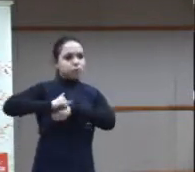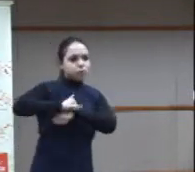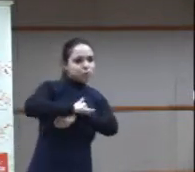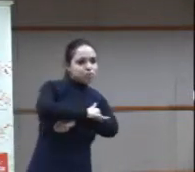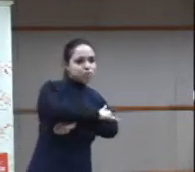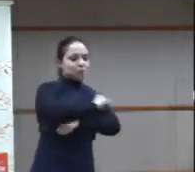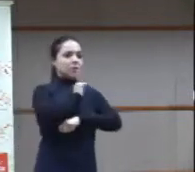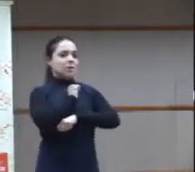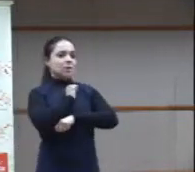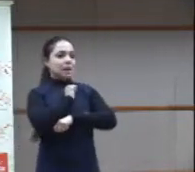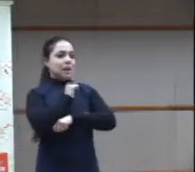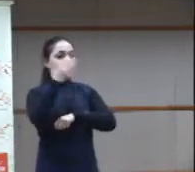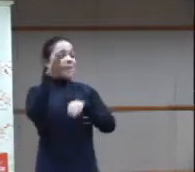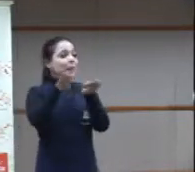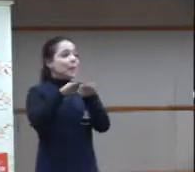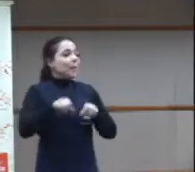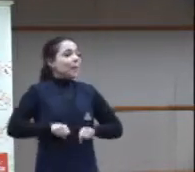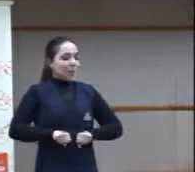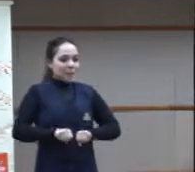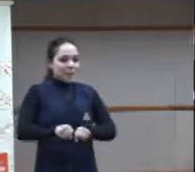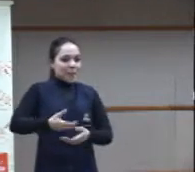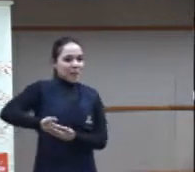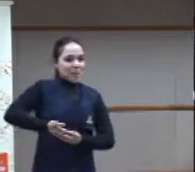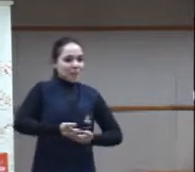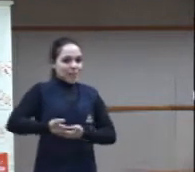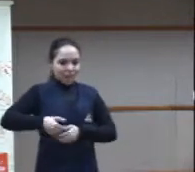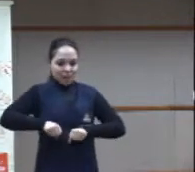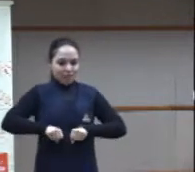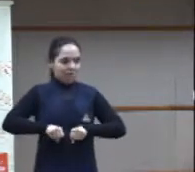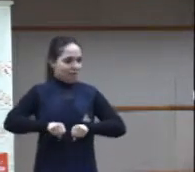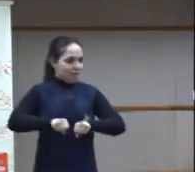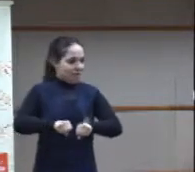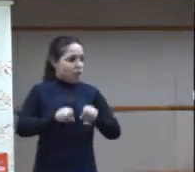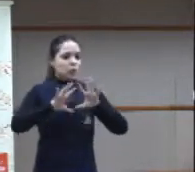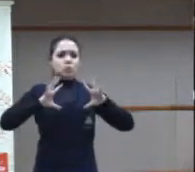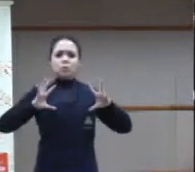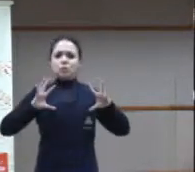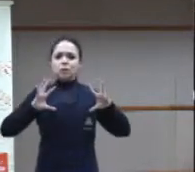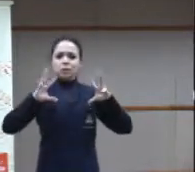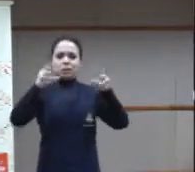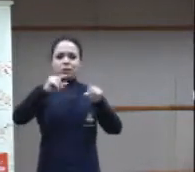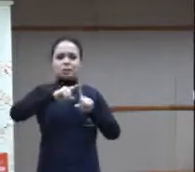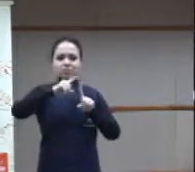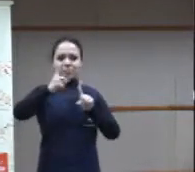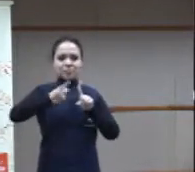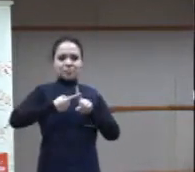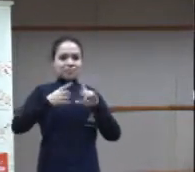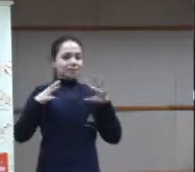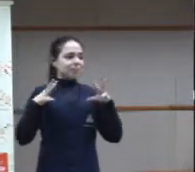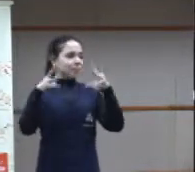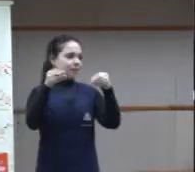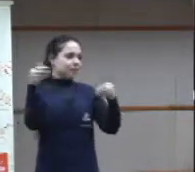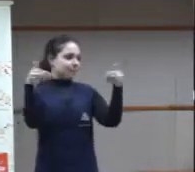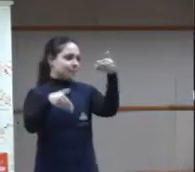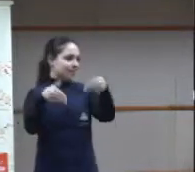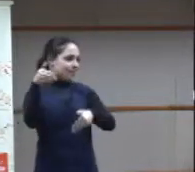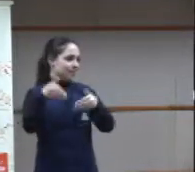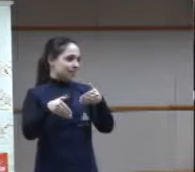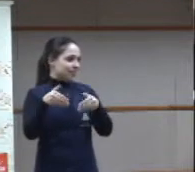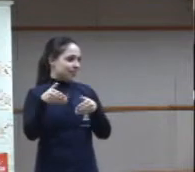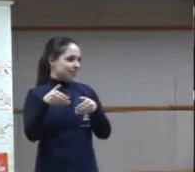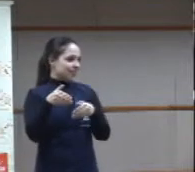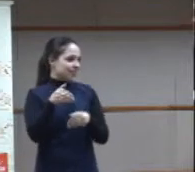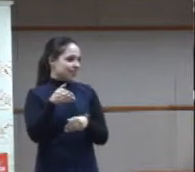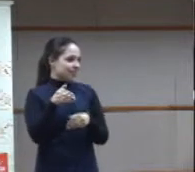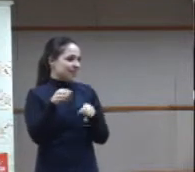para pessoas com carrinho de bebê, para gestantes. O foco é para todos. Nós temos que